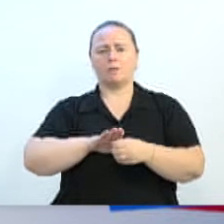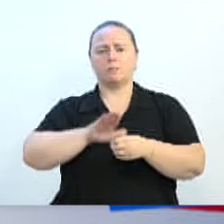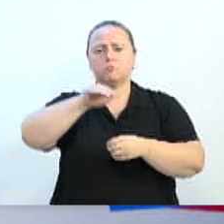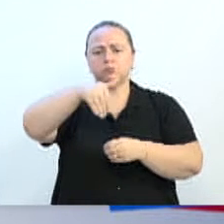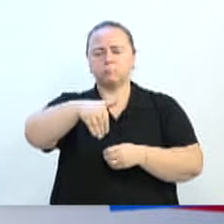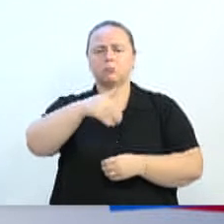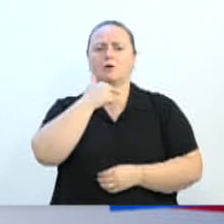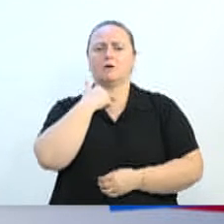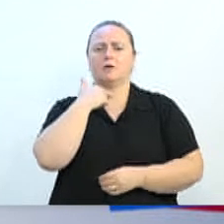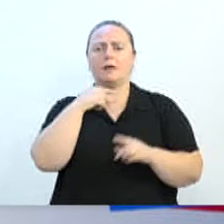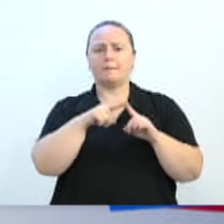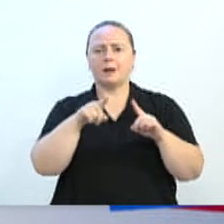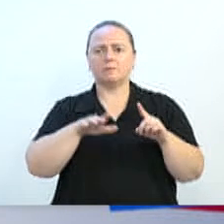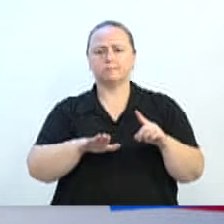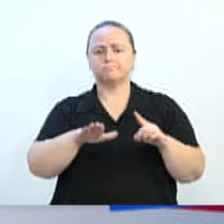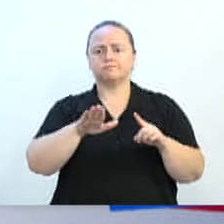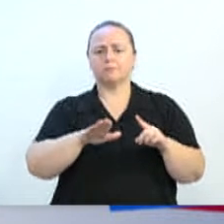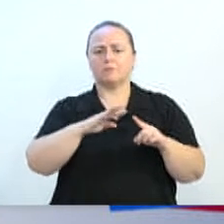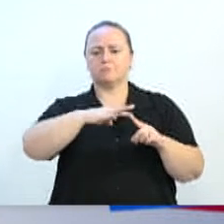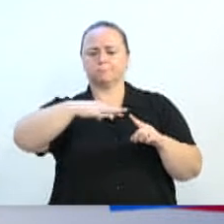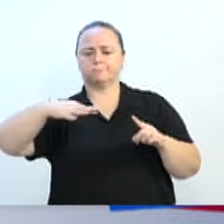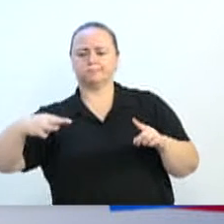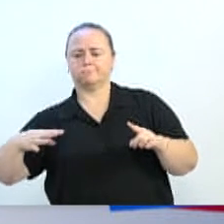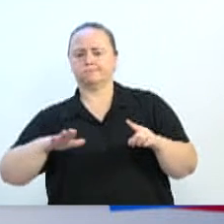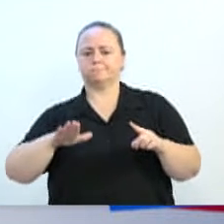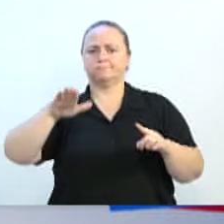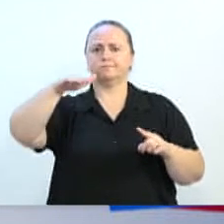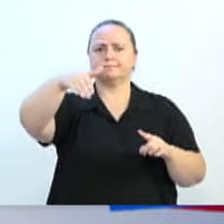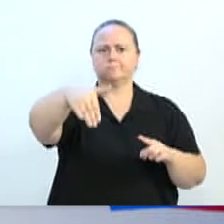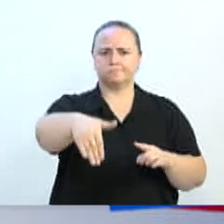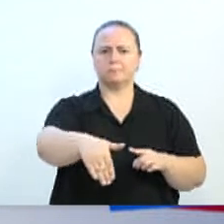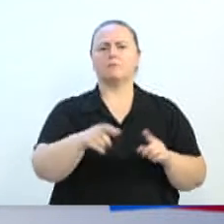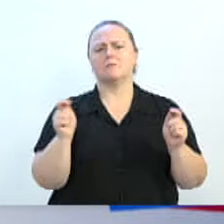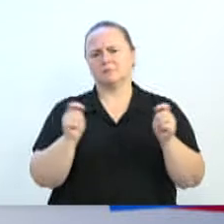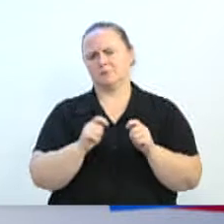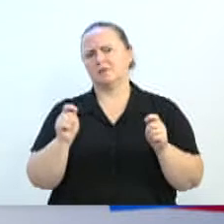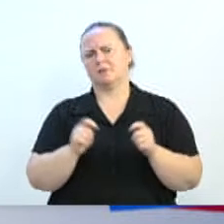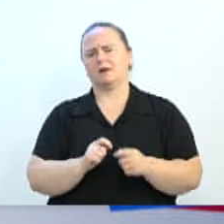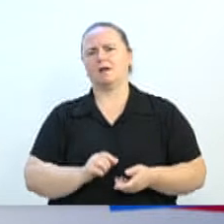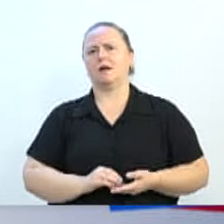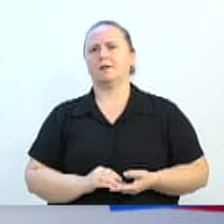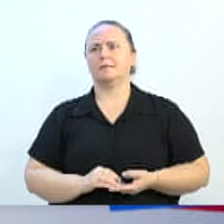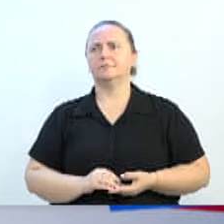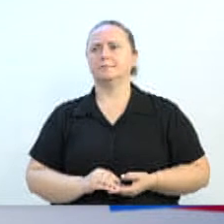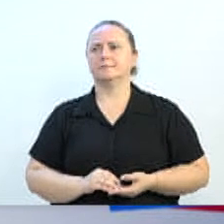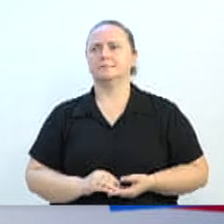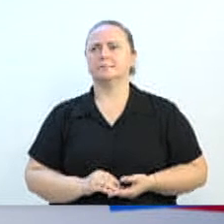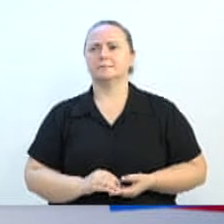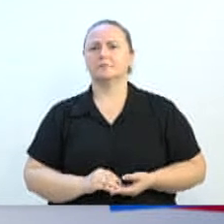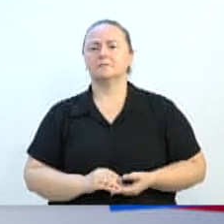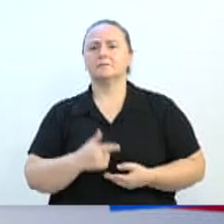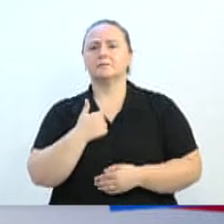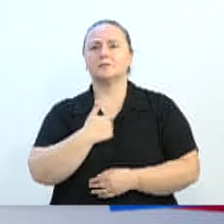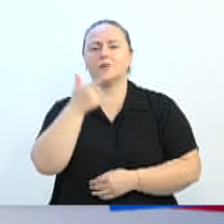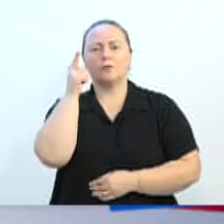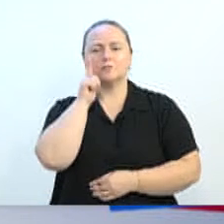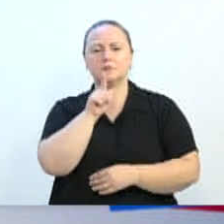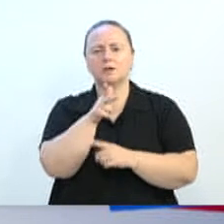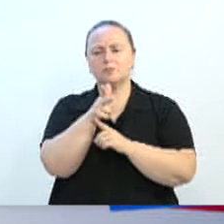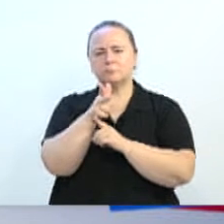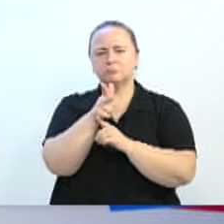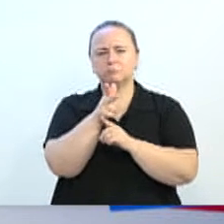acidente hoje tem com acontecido constantemente eu tenho na minha casa eu consigo gravar umas imagens ali